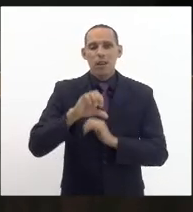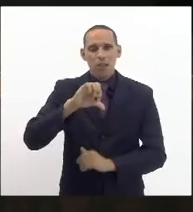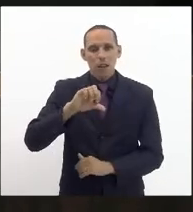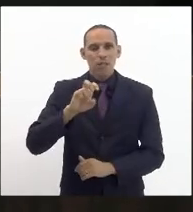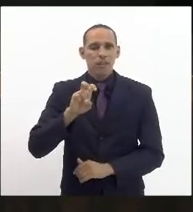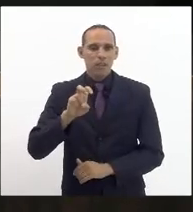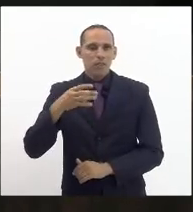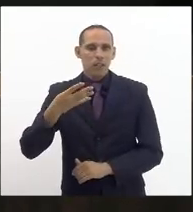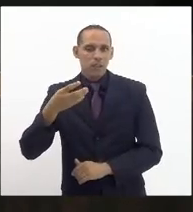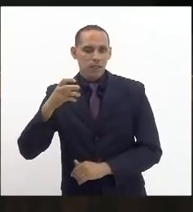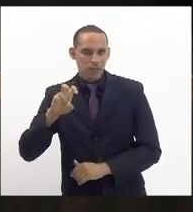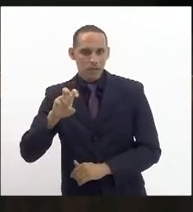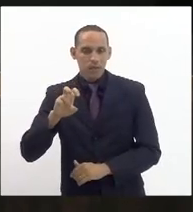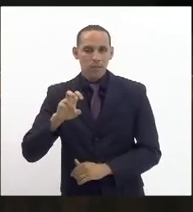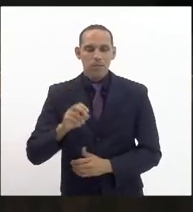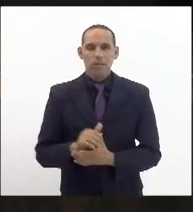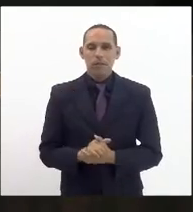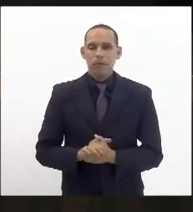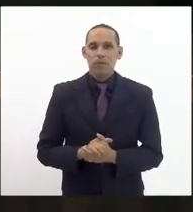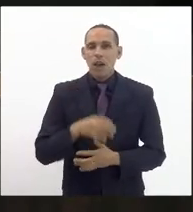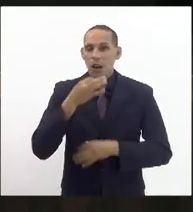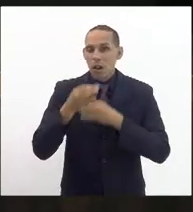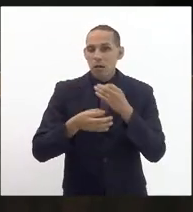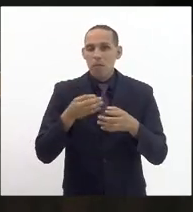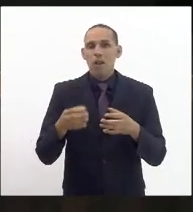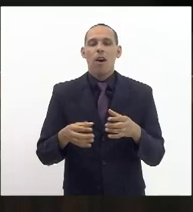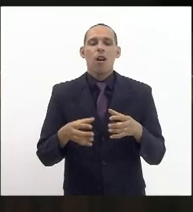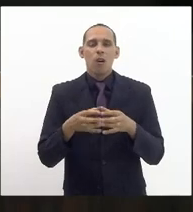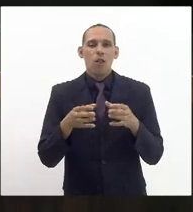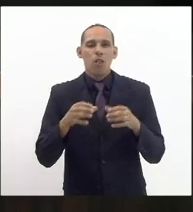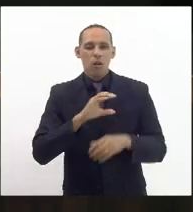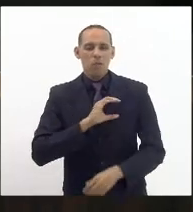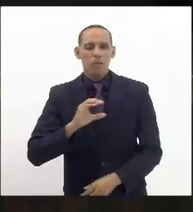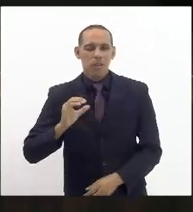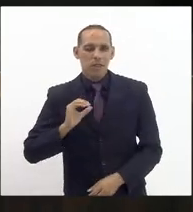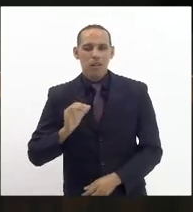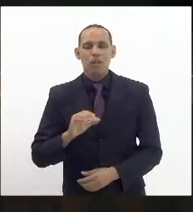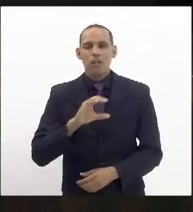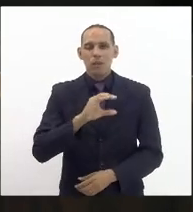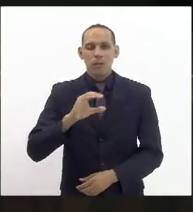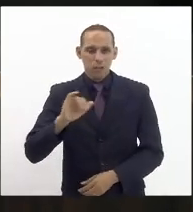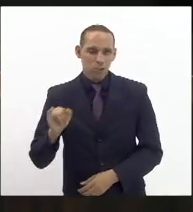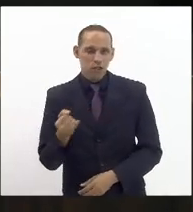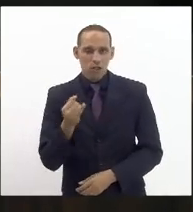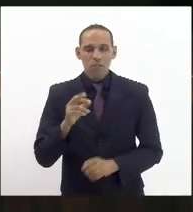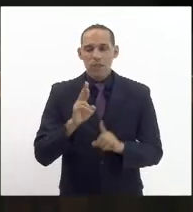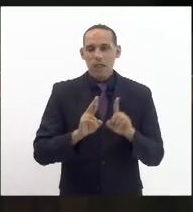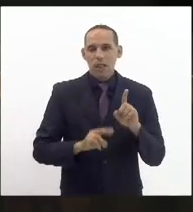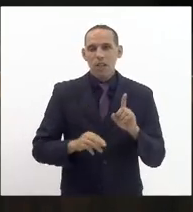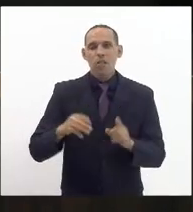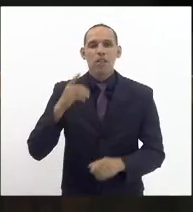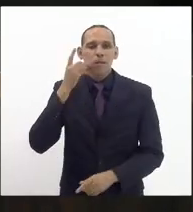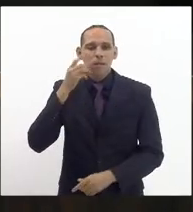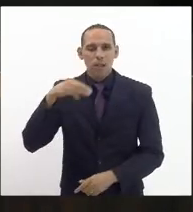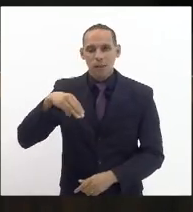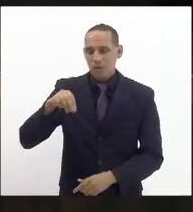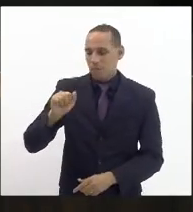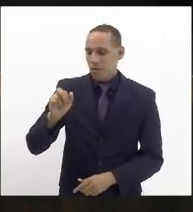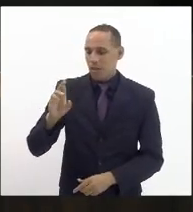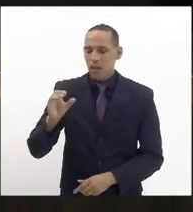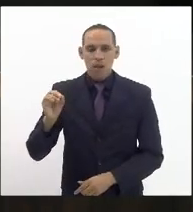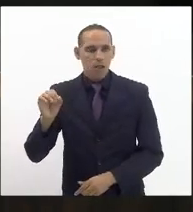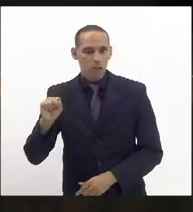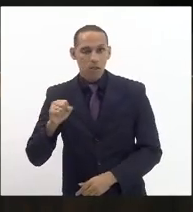de 21, na forma que menciona. Parecer da Comissão de Constituição e Justiça pela Constitucionalidade, relator deputado Marcos Miller. Pendendo de pareceres da